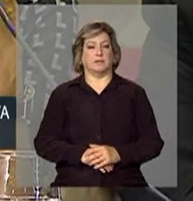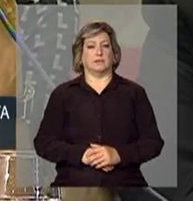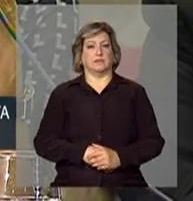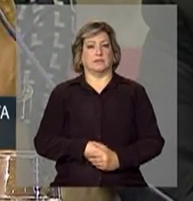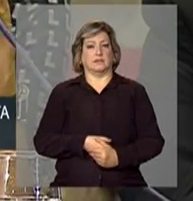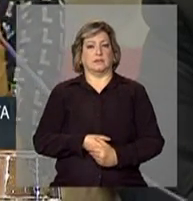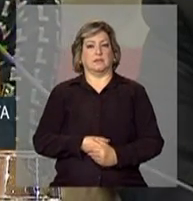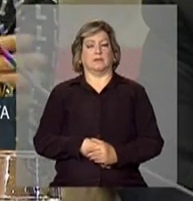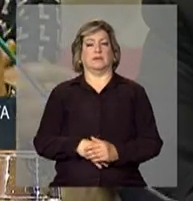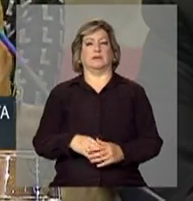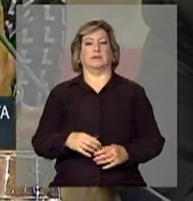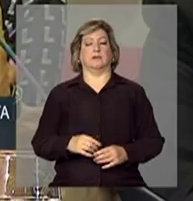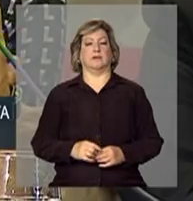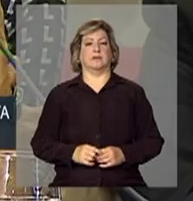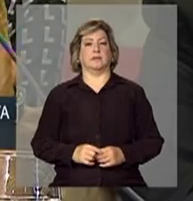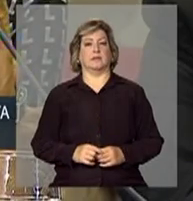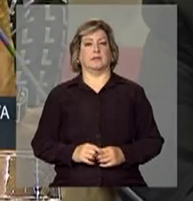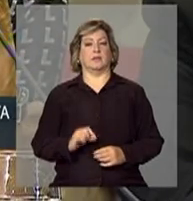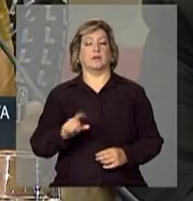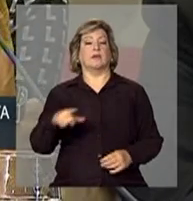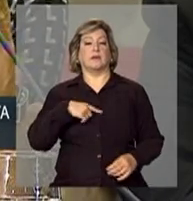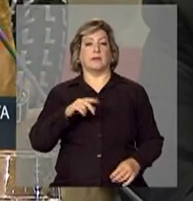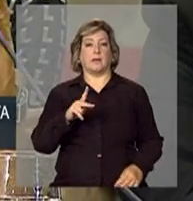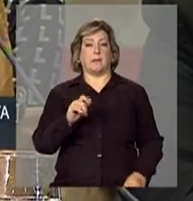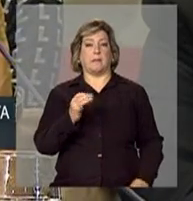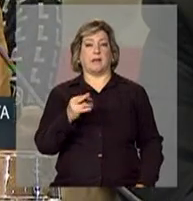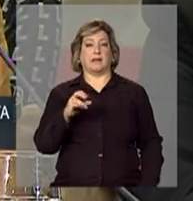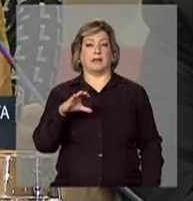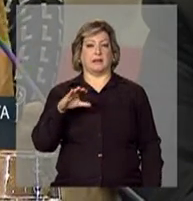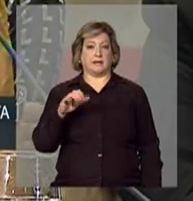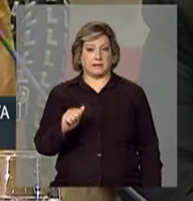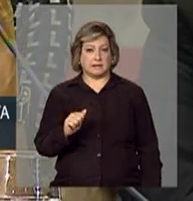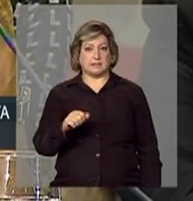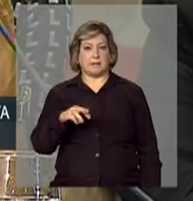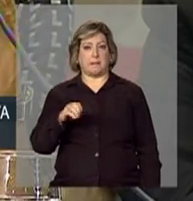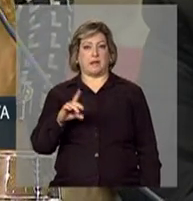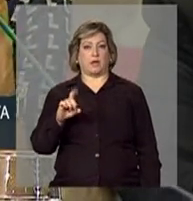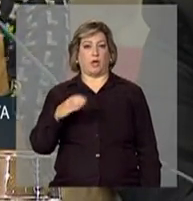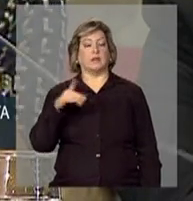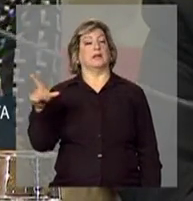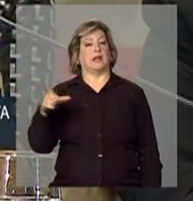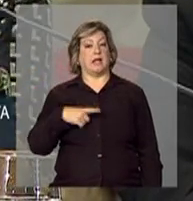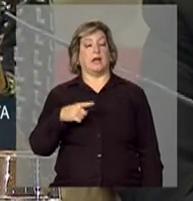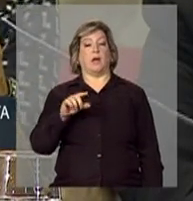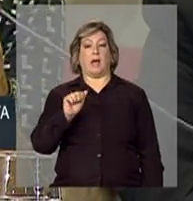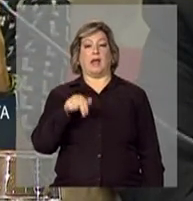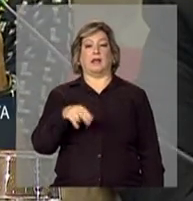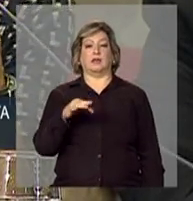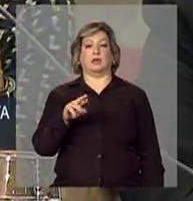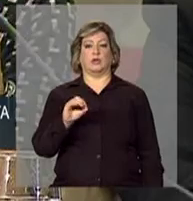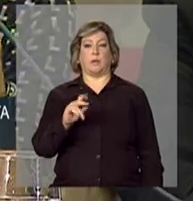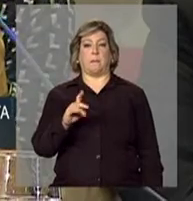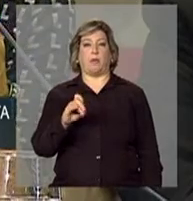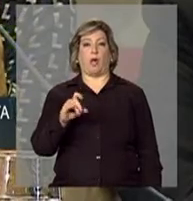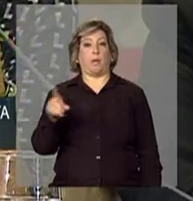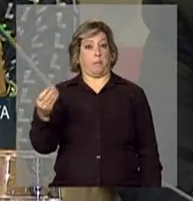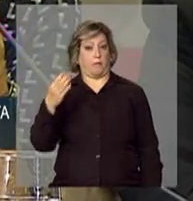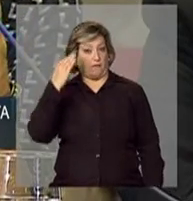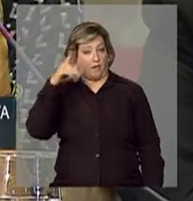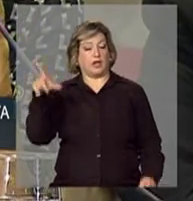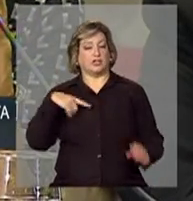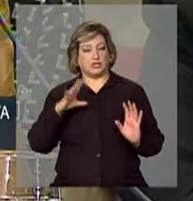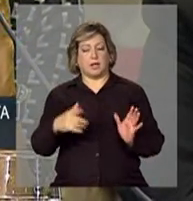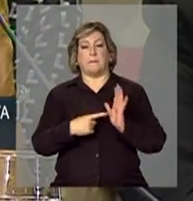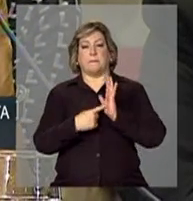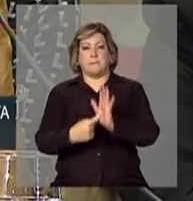Canoeiro, a Patrícia Mendonça, que é uma antropóloga muito séria aqui de Brasília, também já nos apresentou. Então, com os indígenas, é